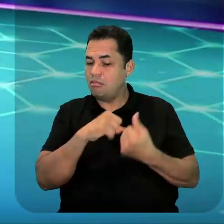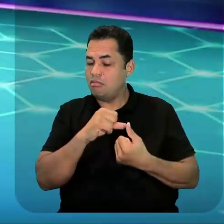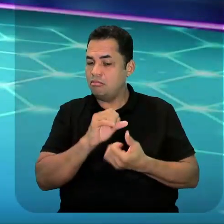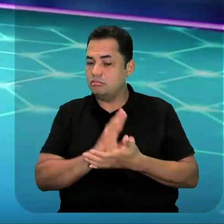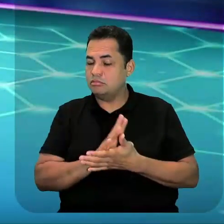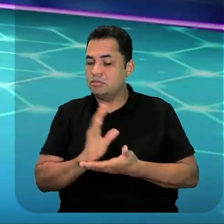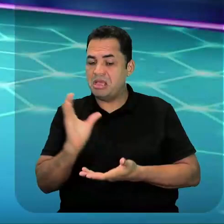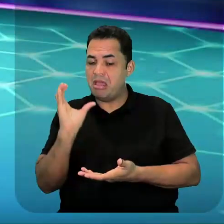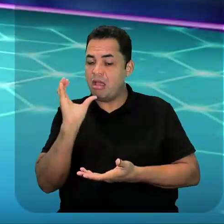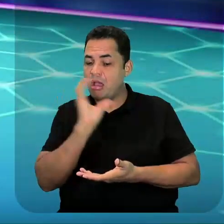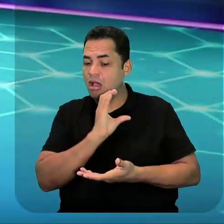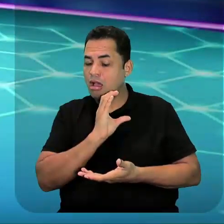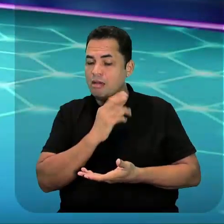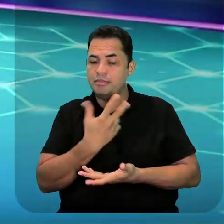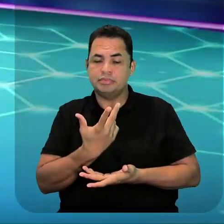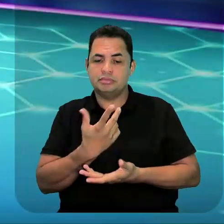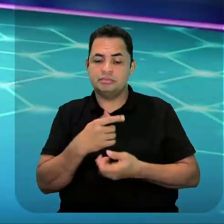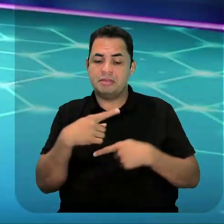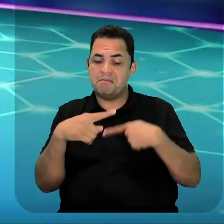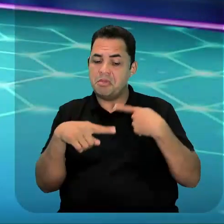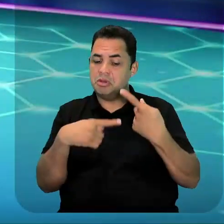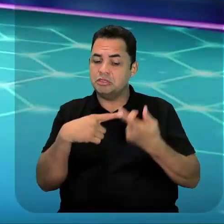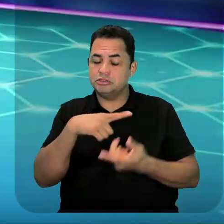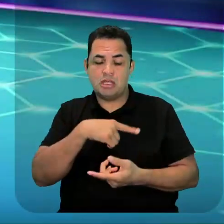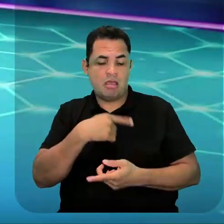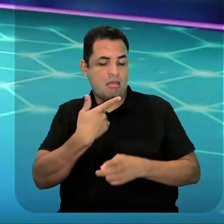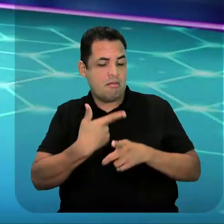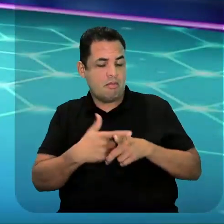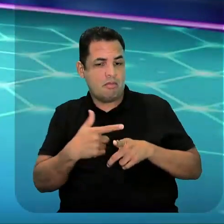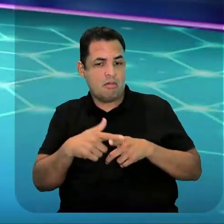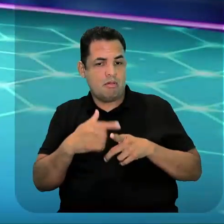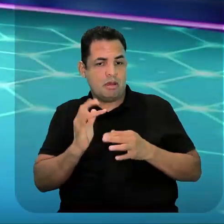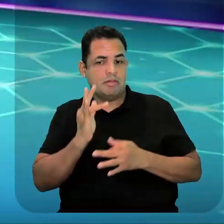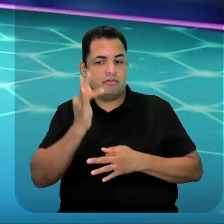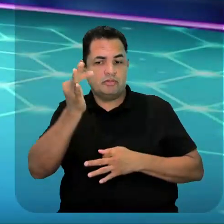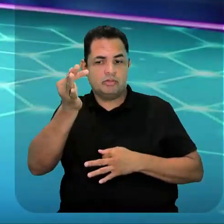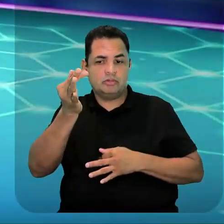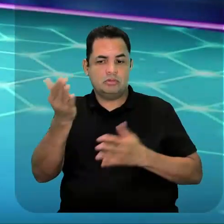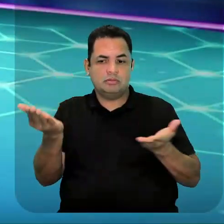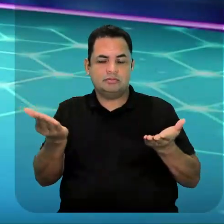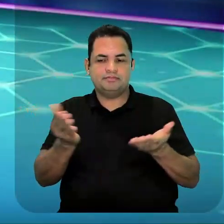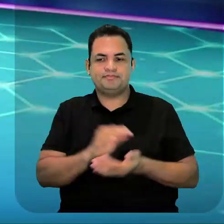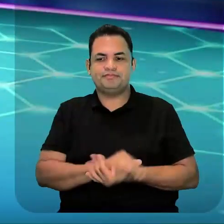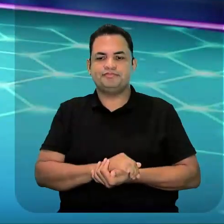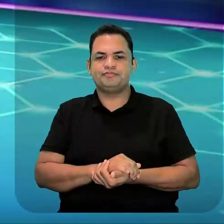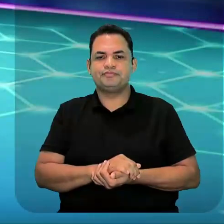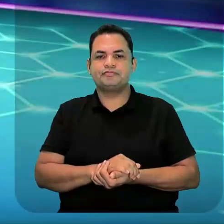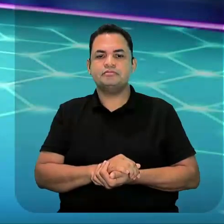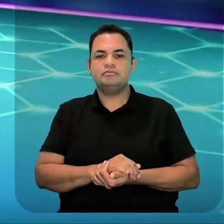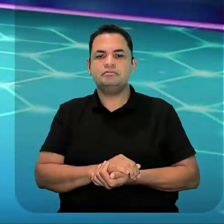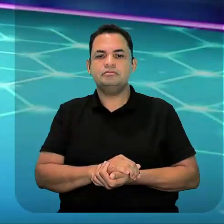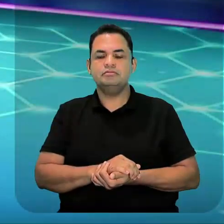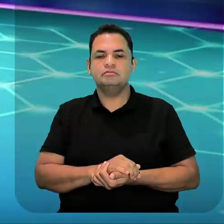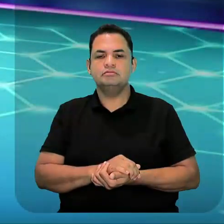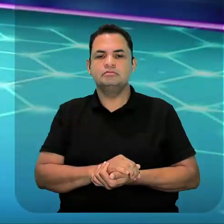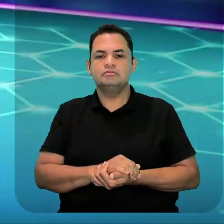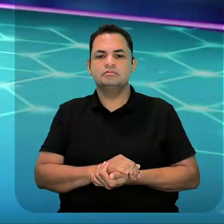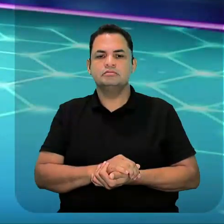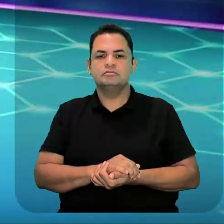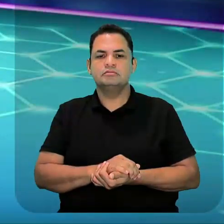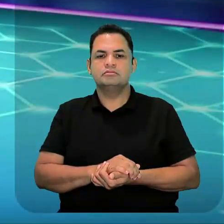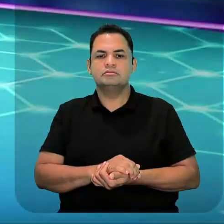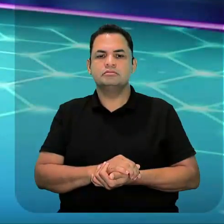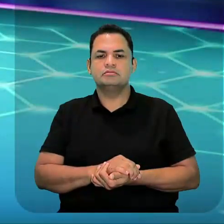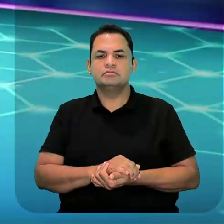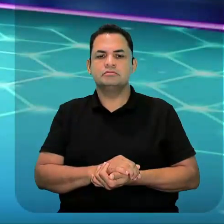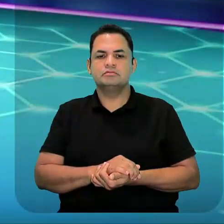que não vale o preço que você vai pagar depois, traz muitas complicações, fora que cá